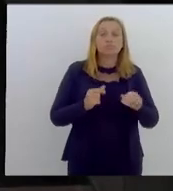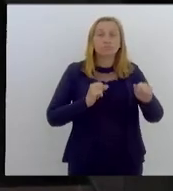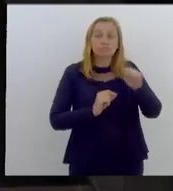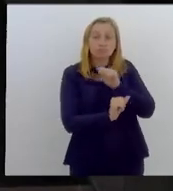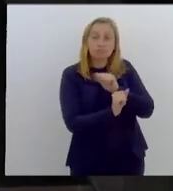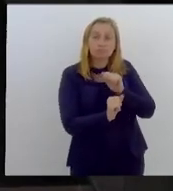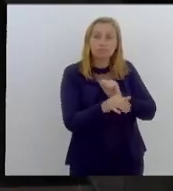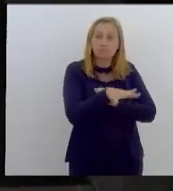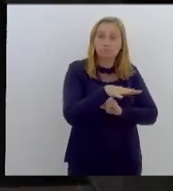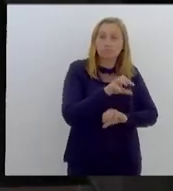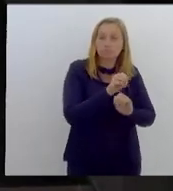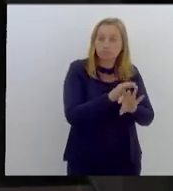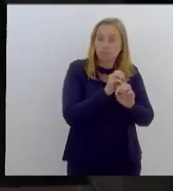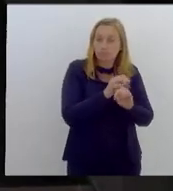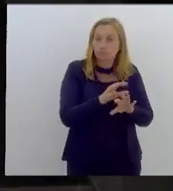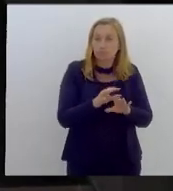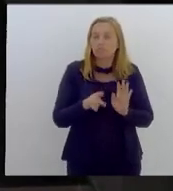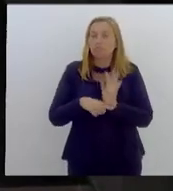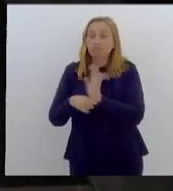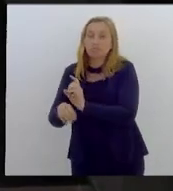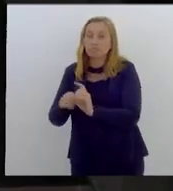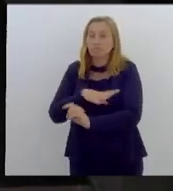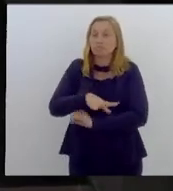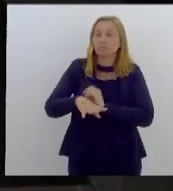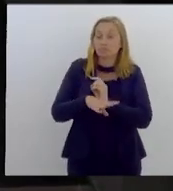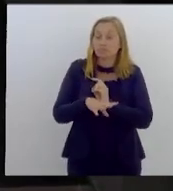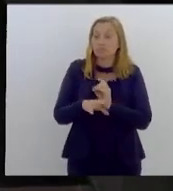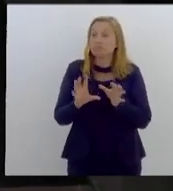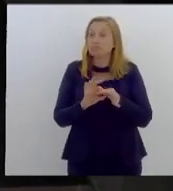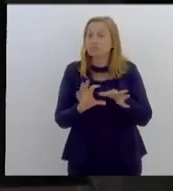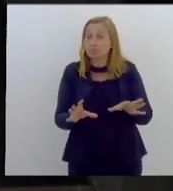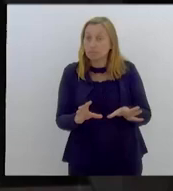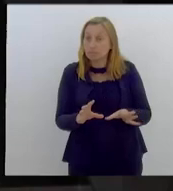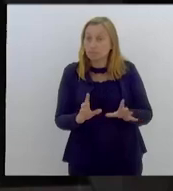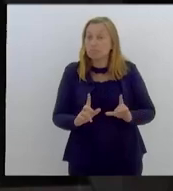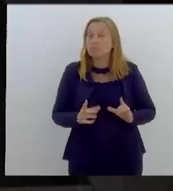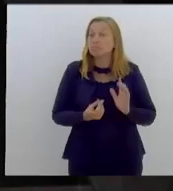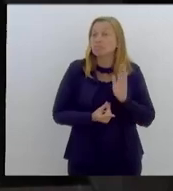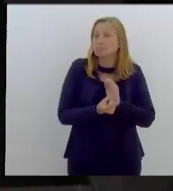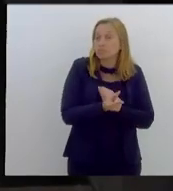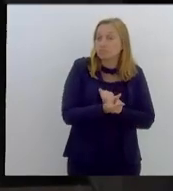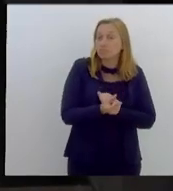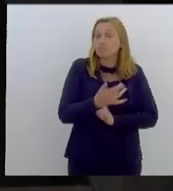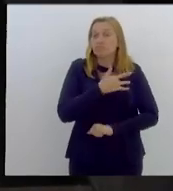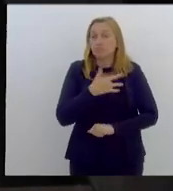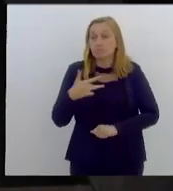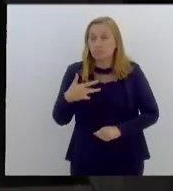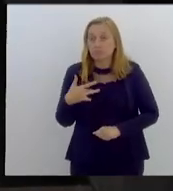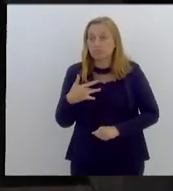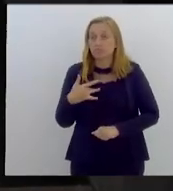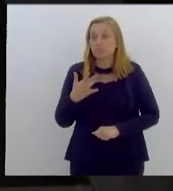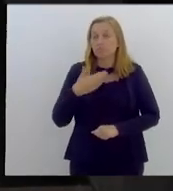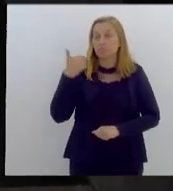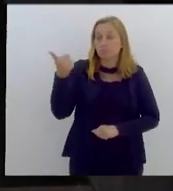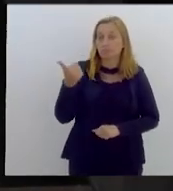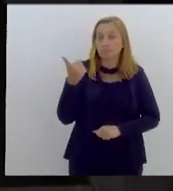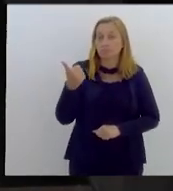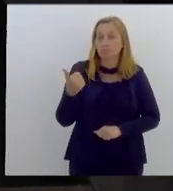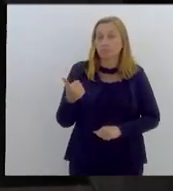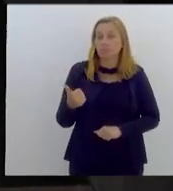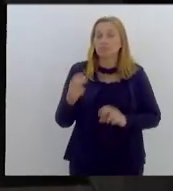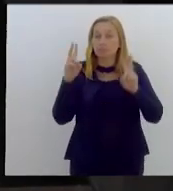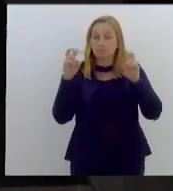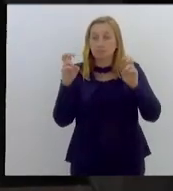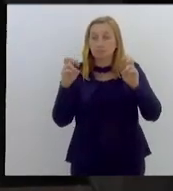em educação, em assistência social, que está deixando de ser investido em saúde para melhorar a situação